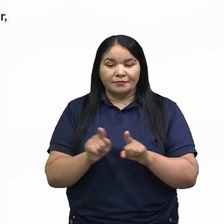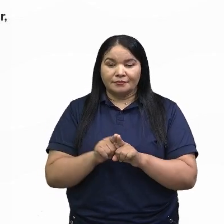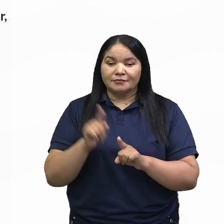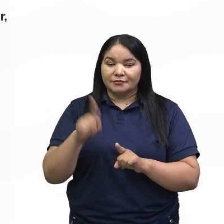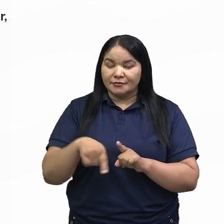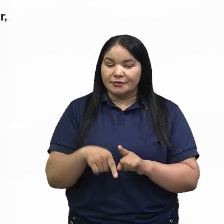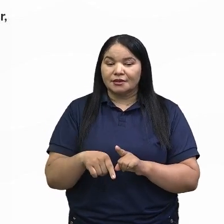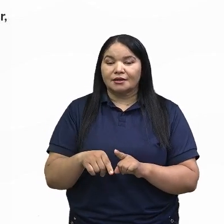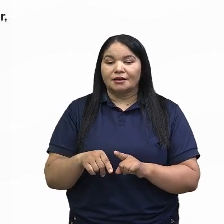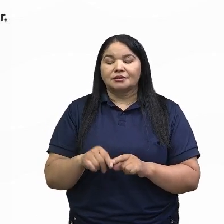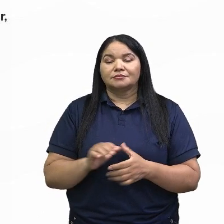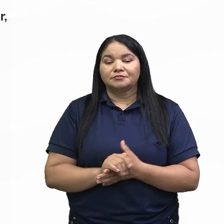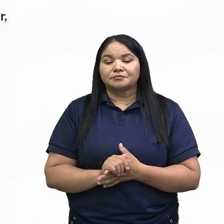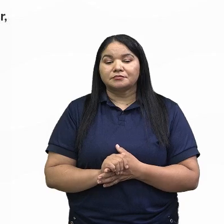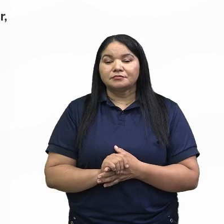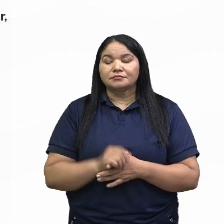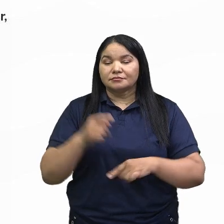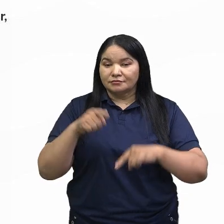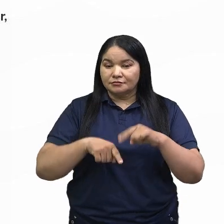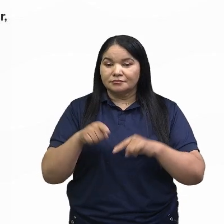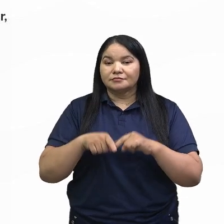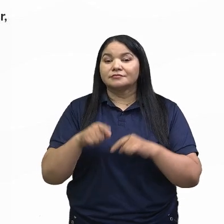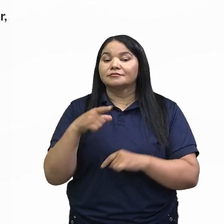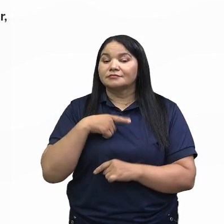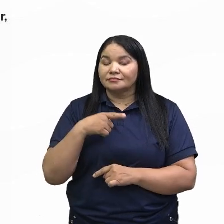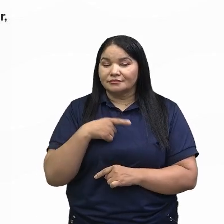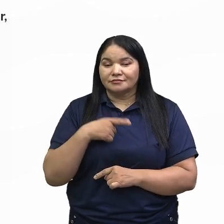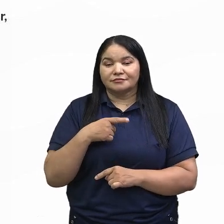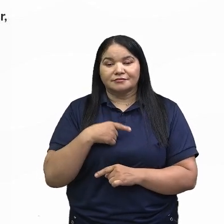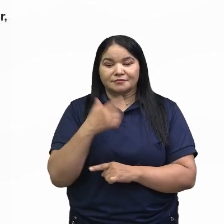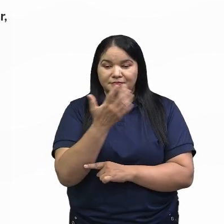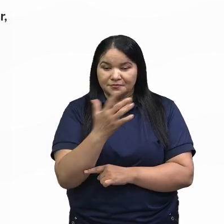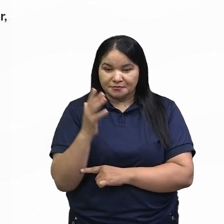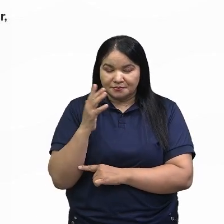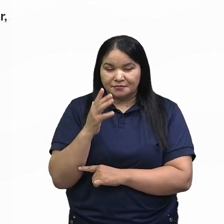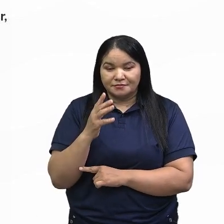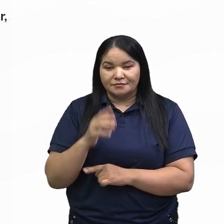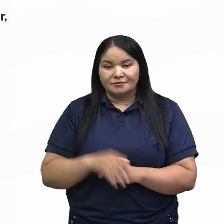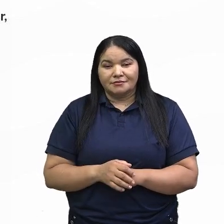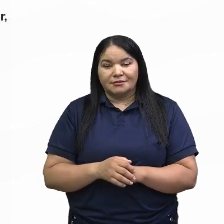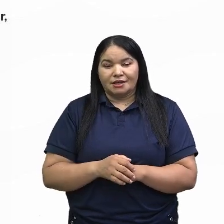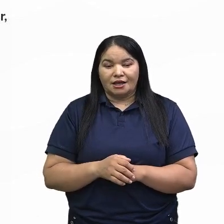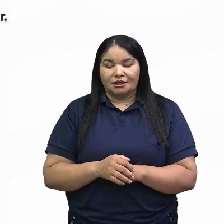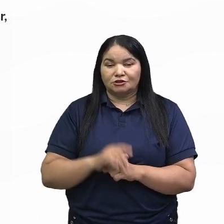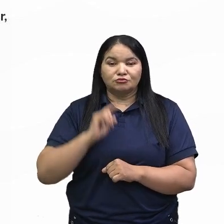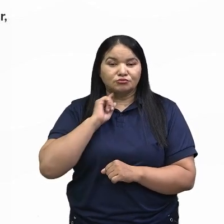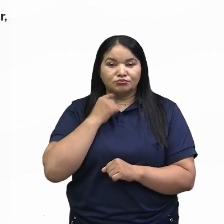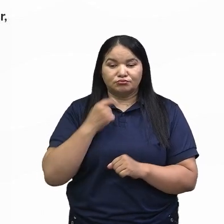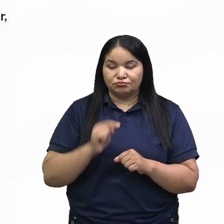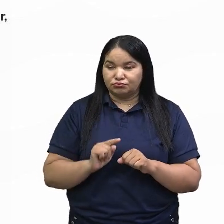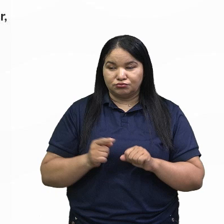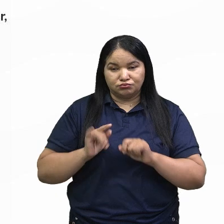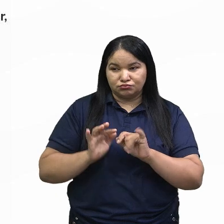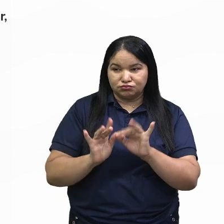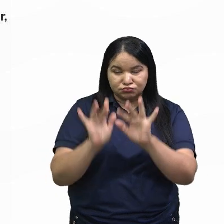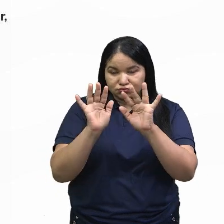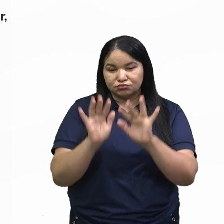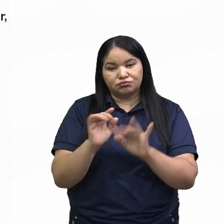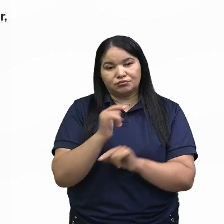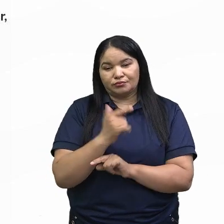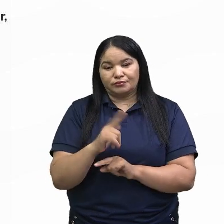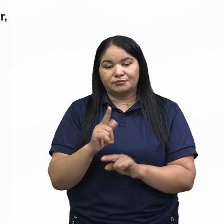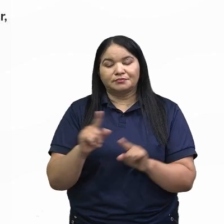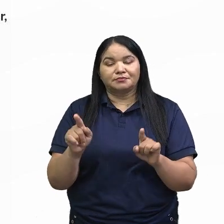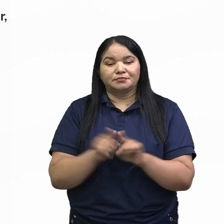um recurso que está aí, né, na natureza e não emite gases poluentes. Existem outros impactos de